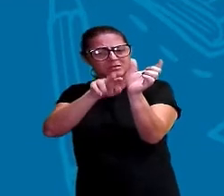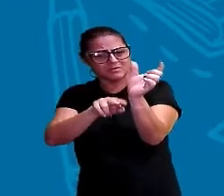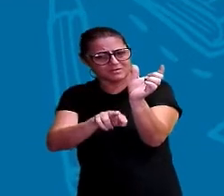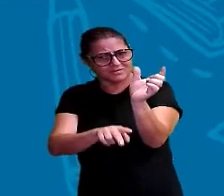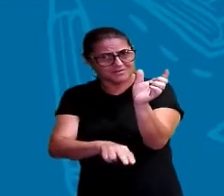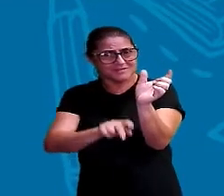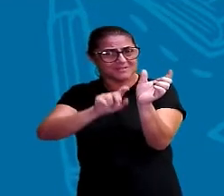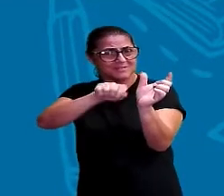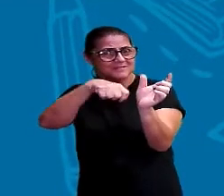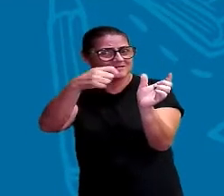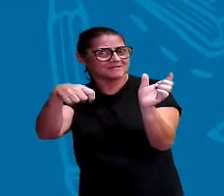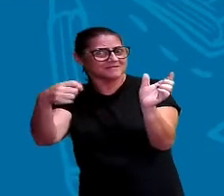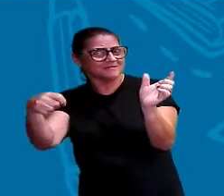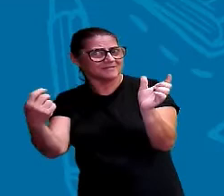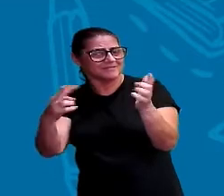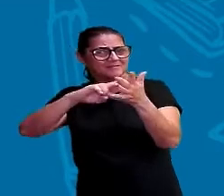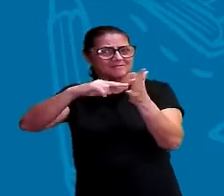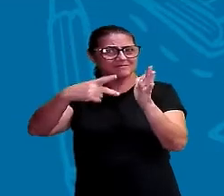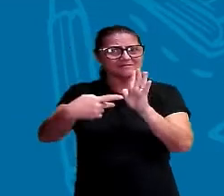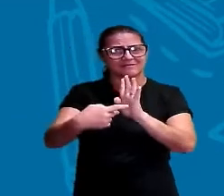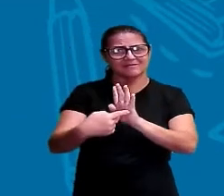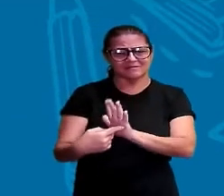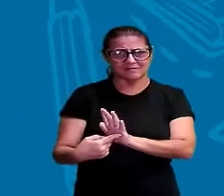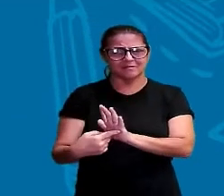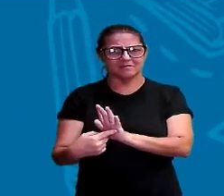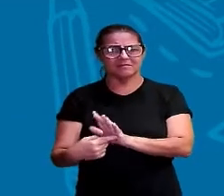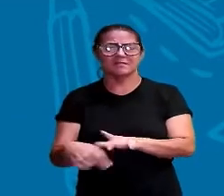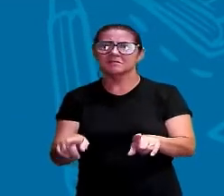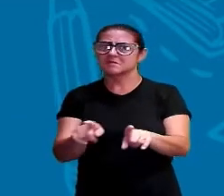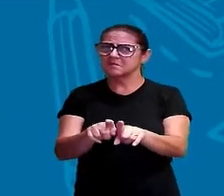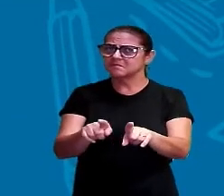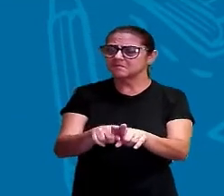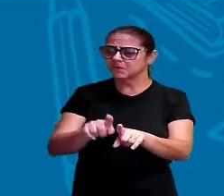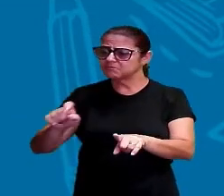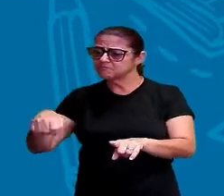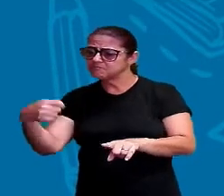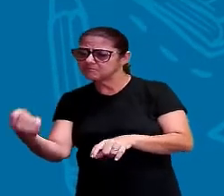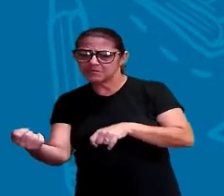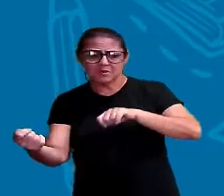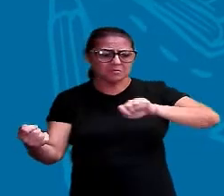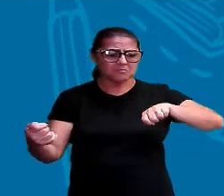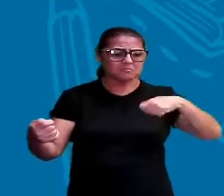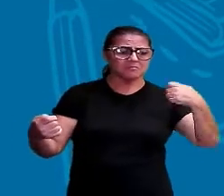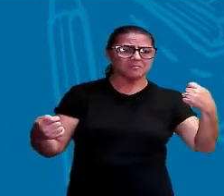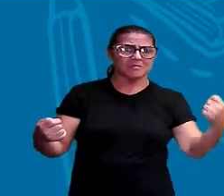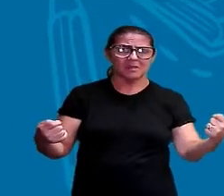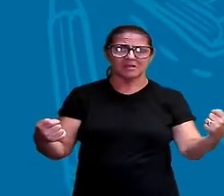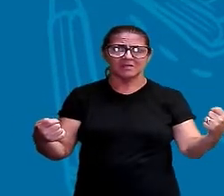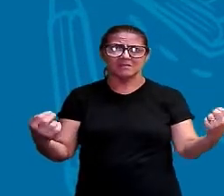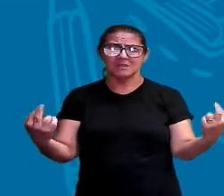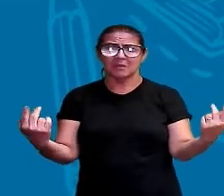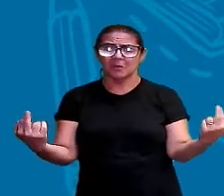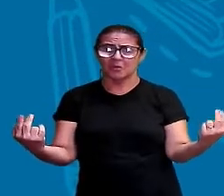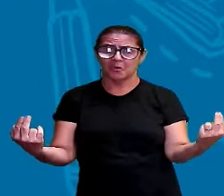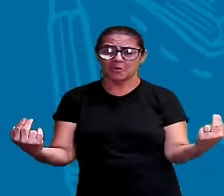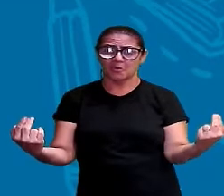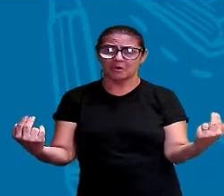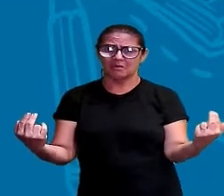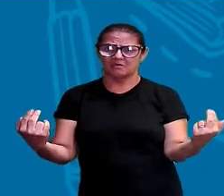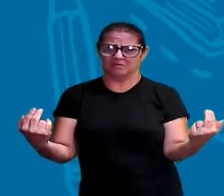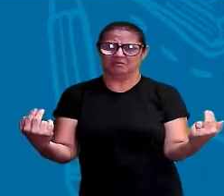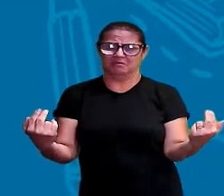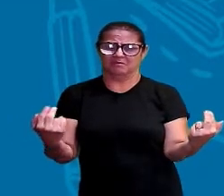múltiplos significados. E outra coisa, não é porque a palavra ela pode ter vários significados que ela vai